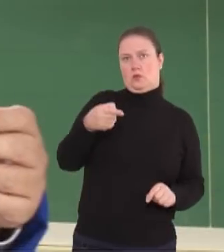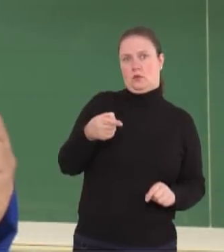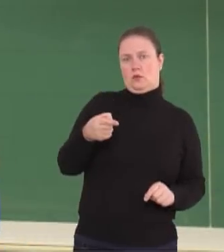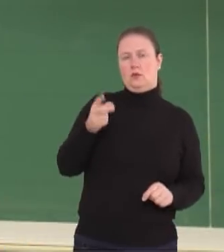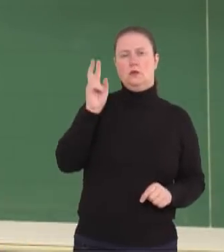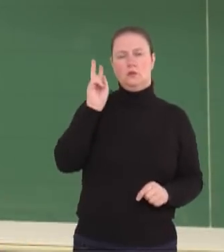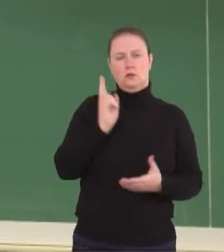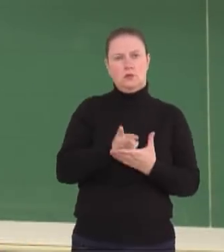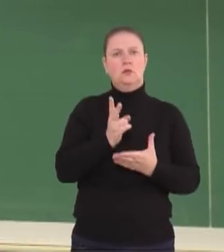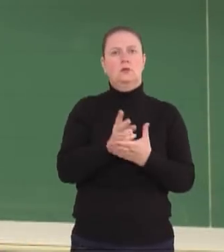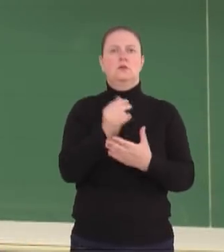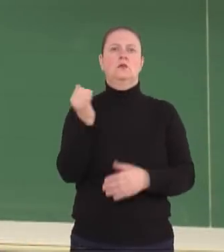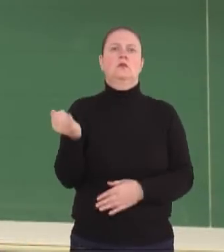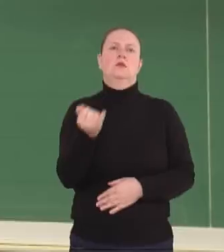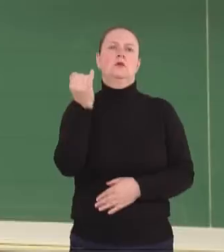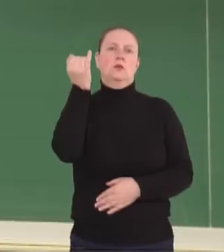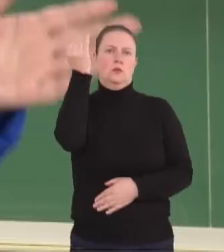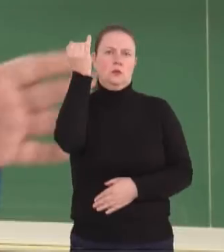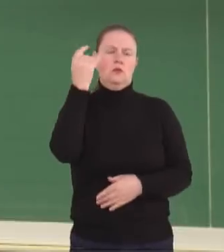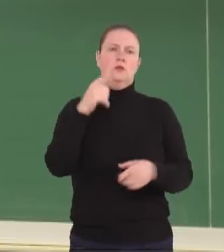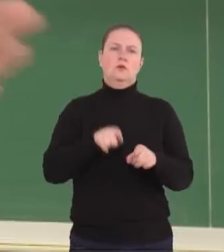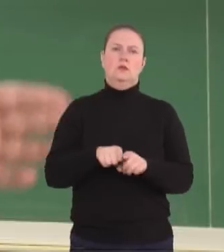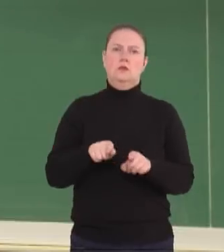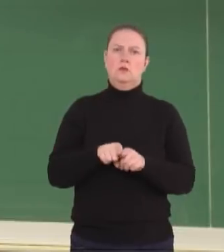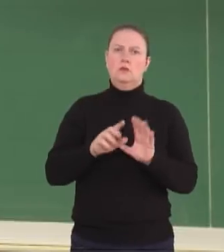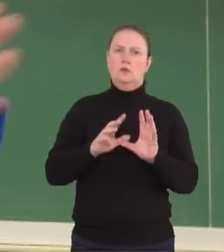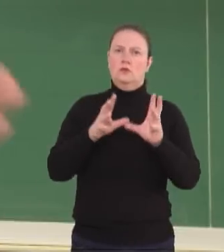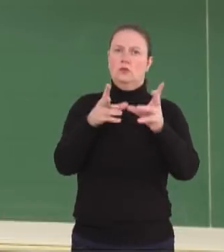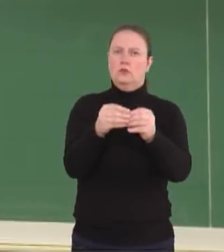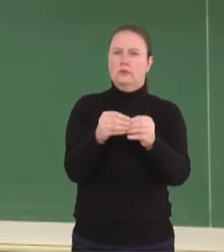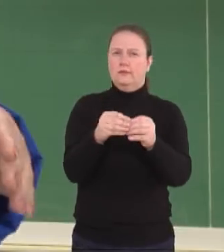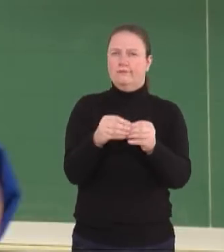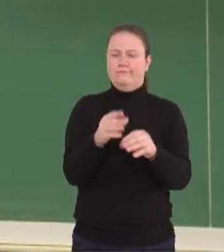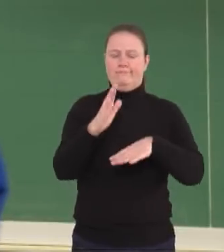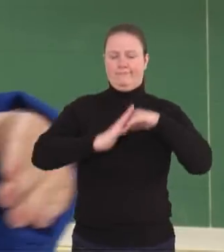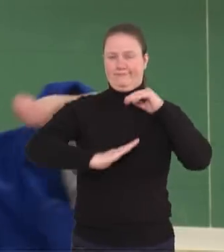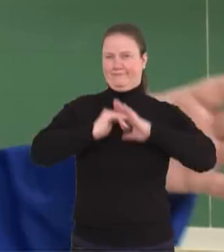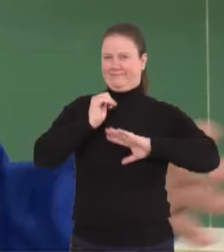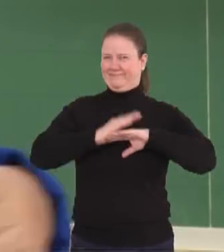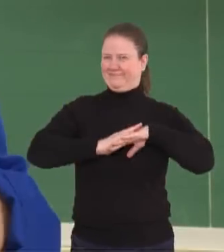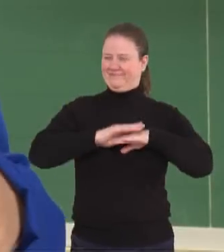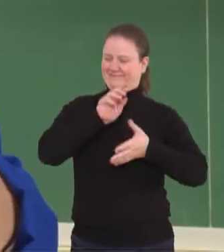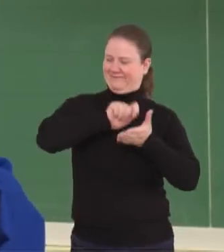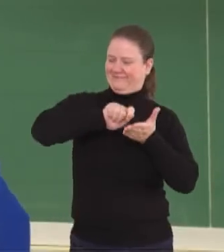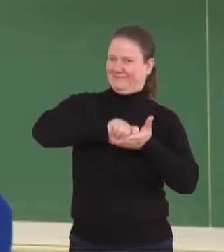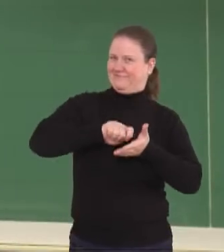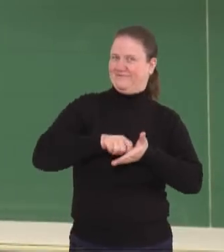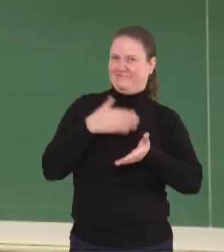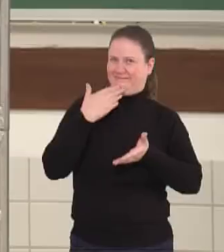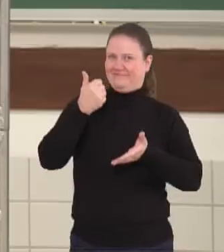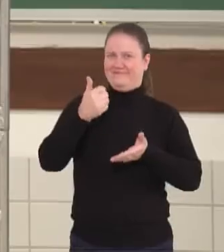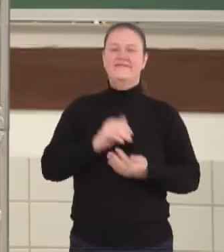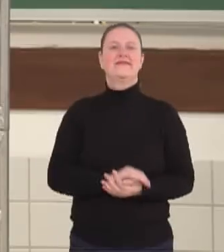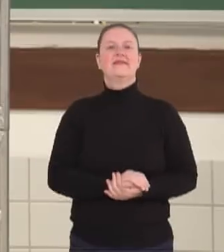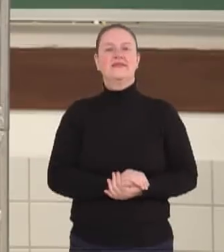bem importante para tornar a todos nós escritores mais competentes da nossa língua,